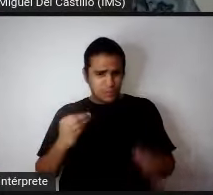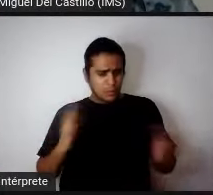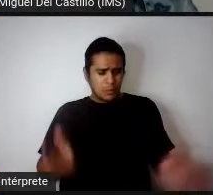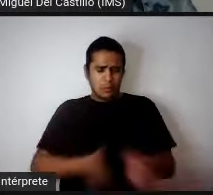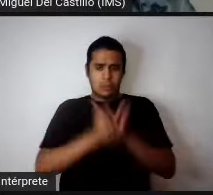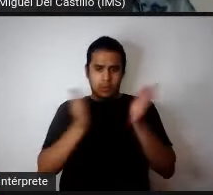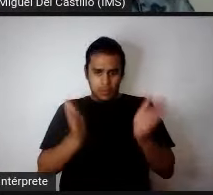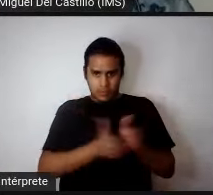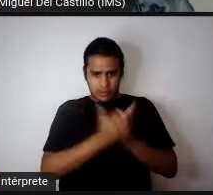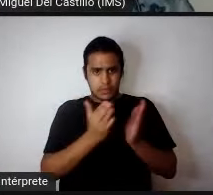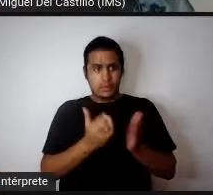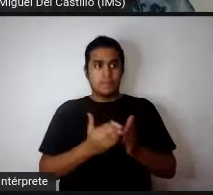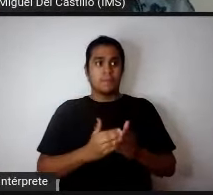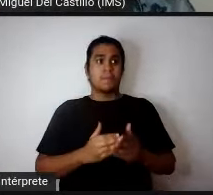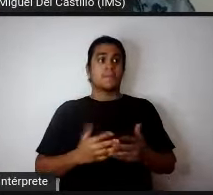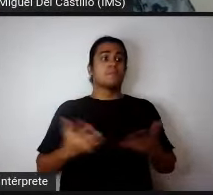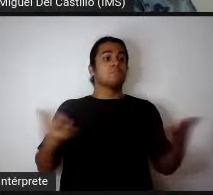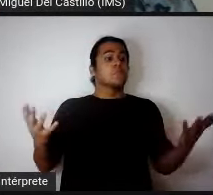pessoas